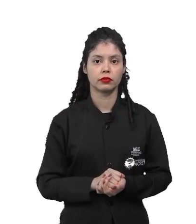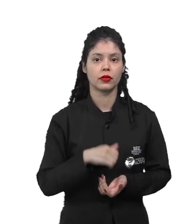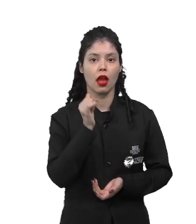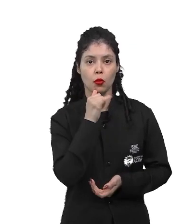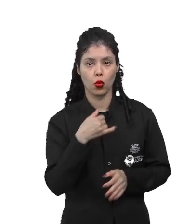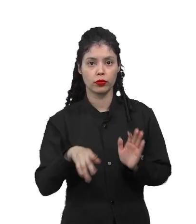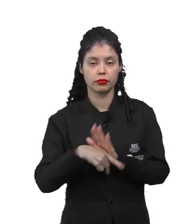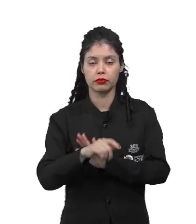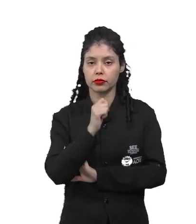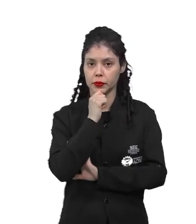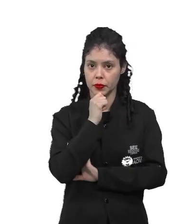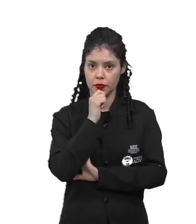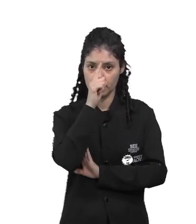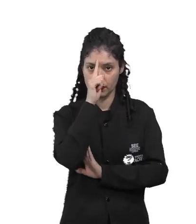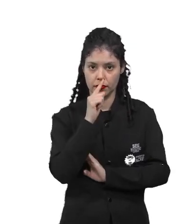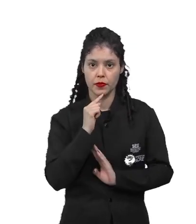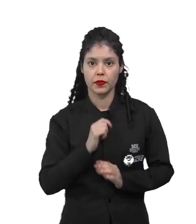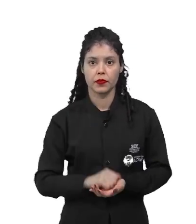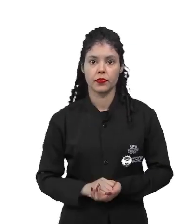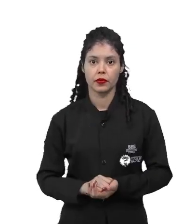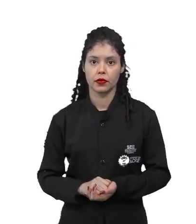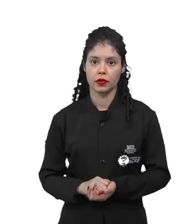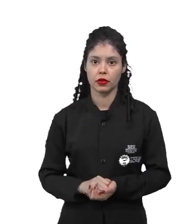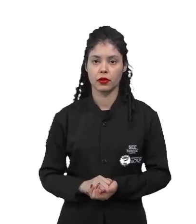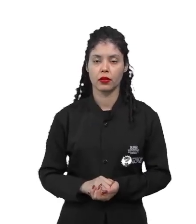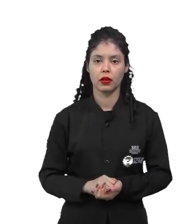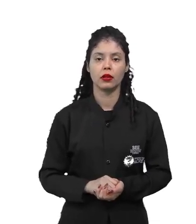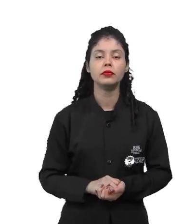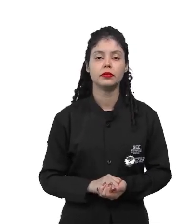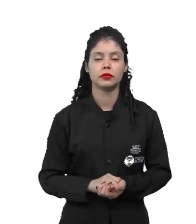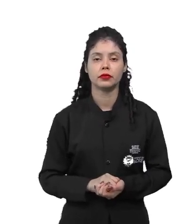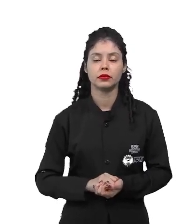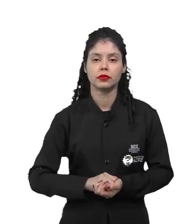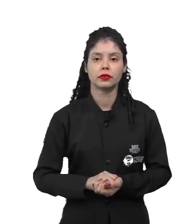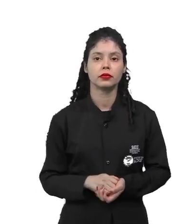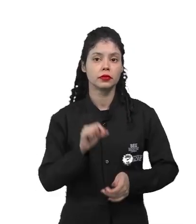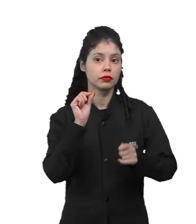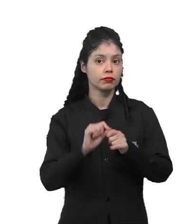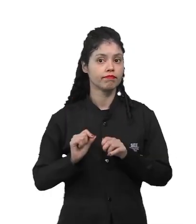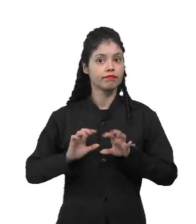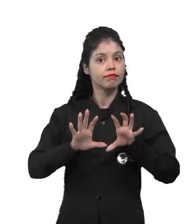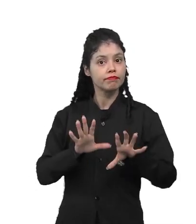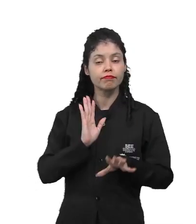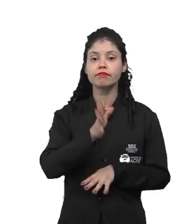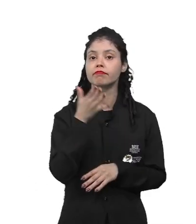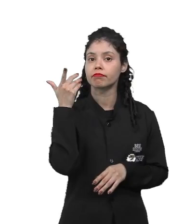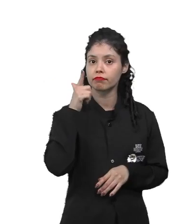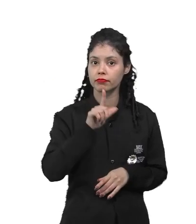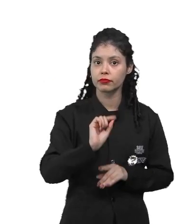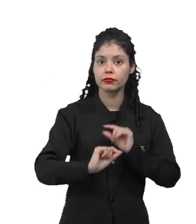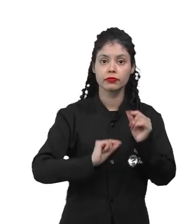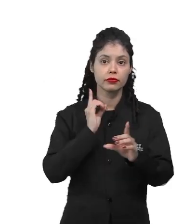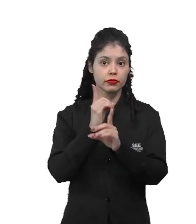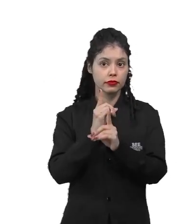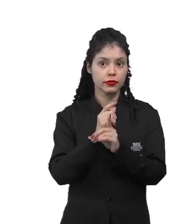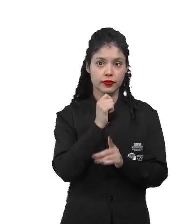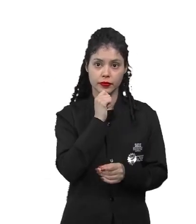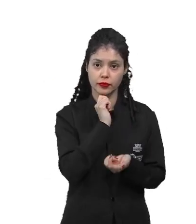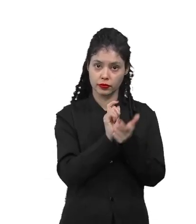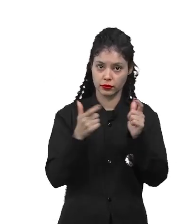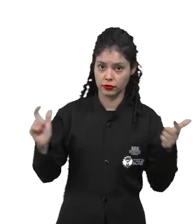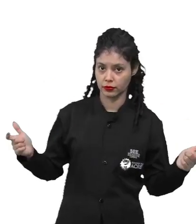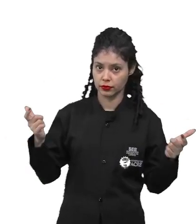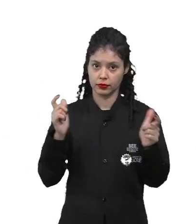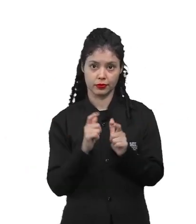carinha de triste, né? Para você identificar o coeficiente. Feito isso, eu já consigo identificar as funções